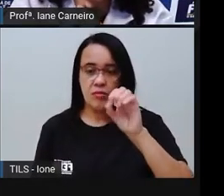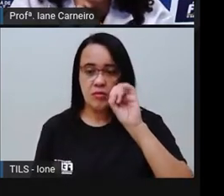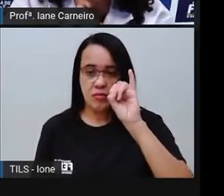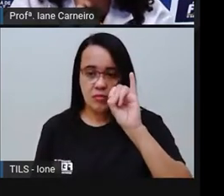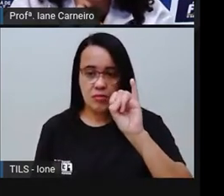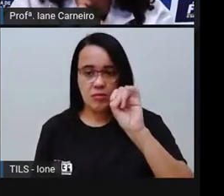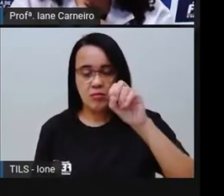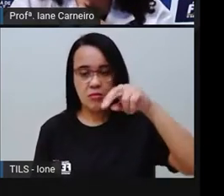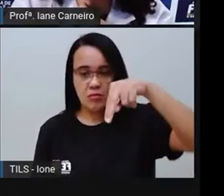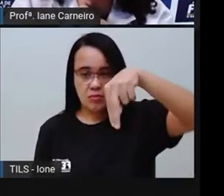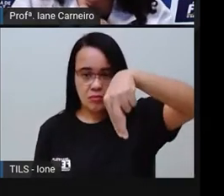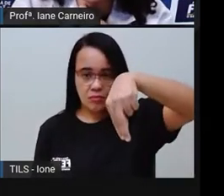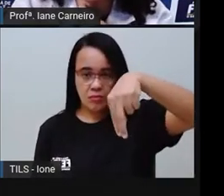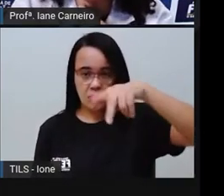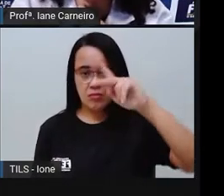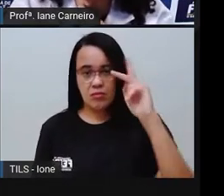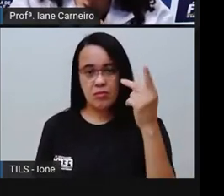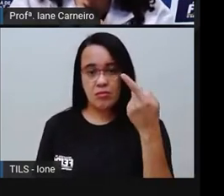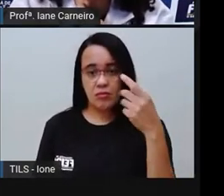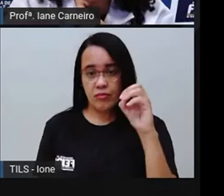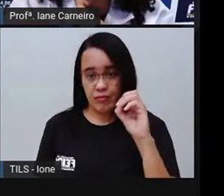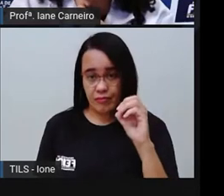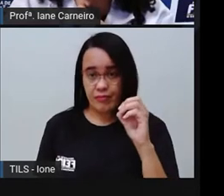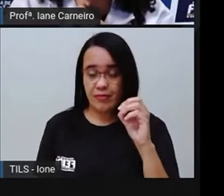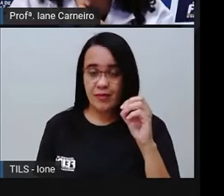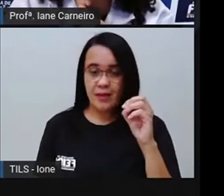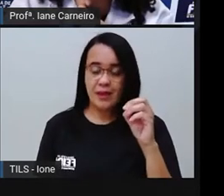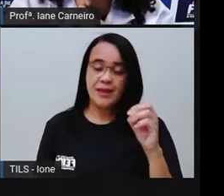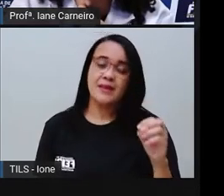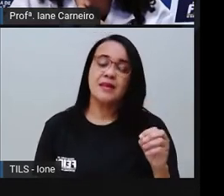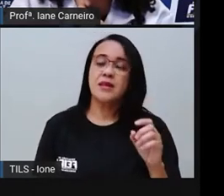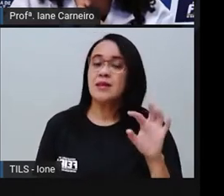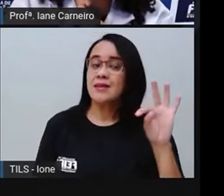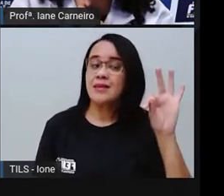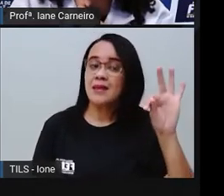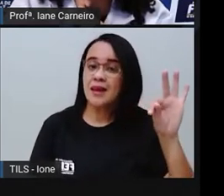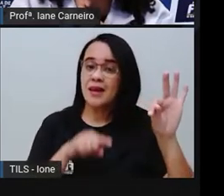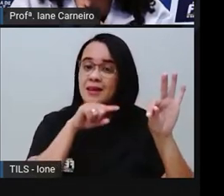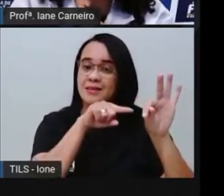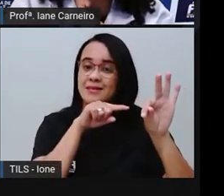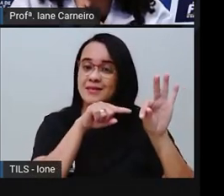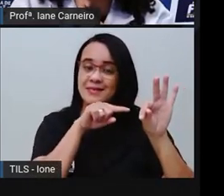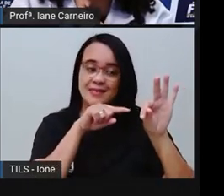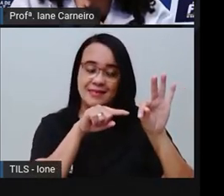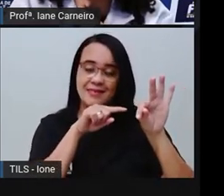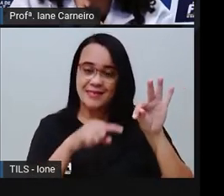ó começa com a letra T Será que aqui tá escrito toucinho